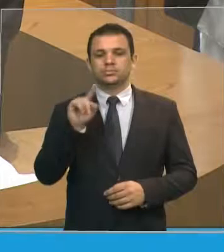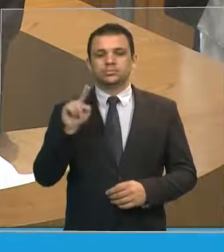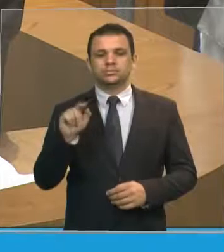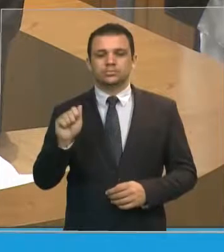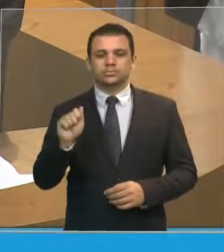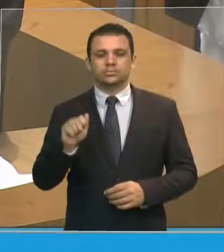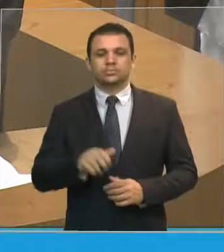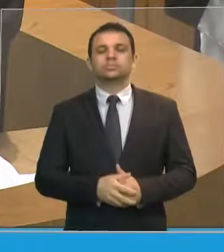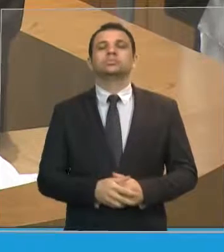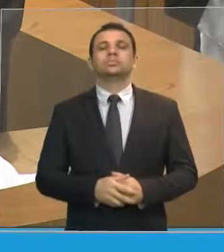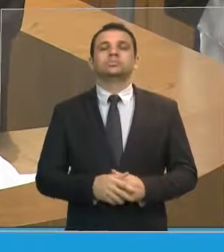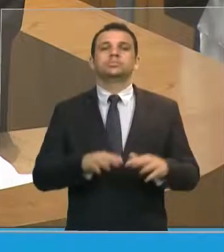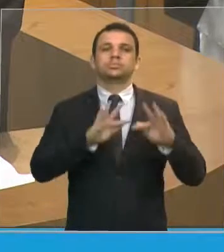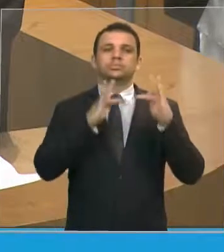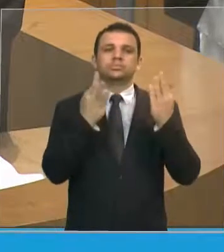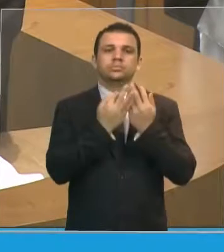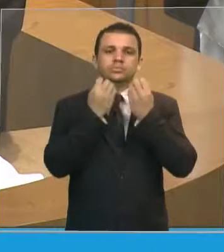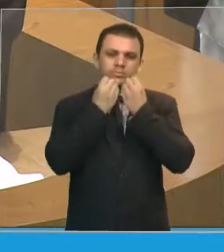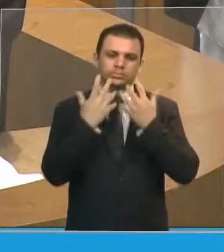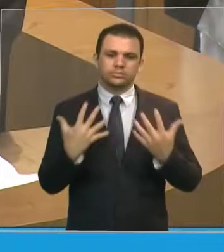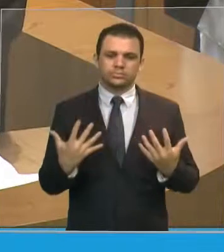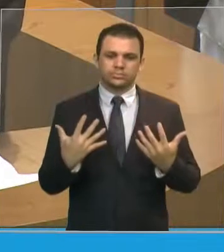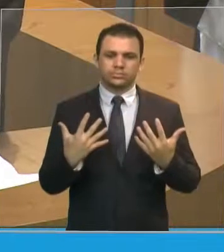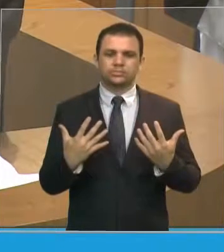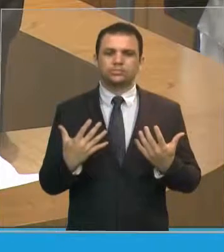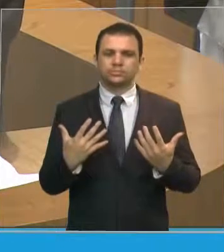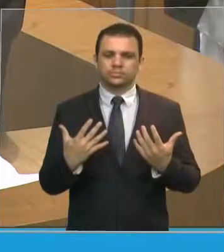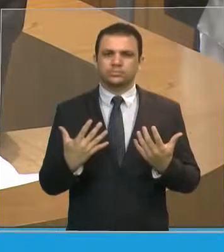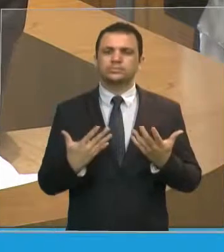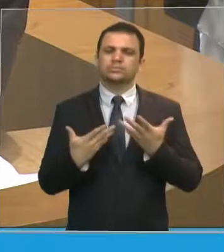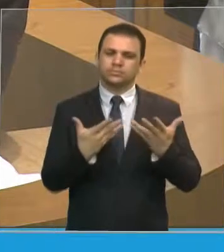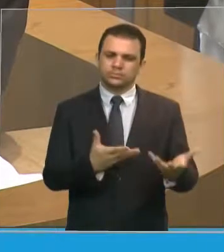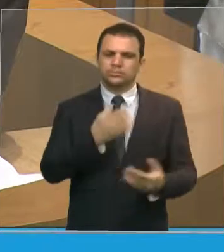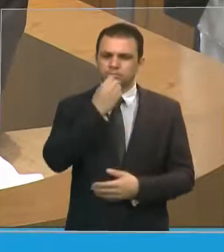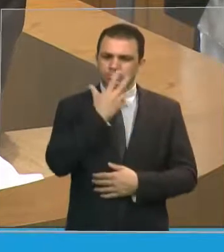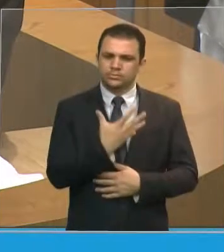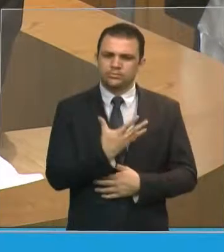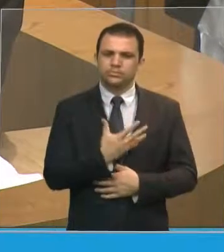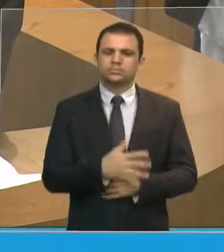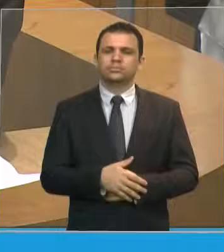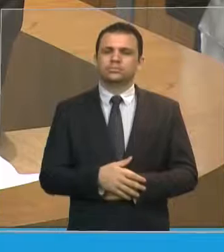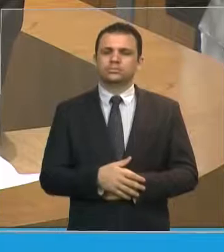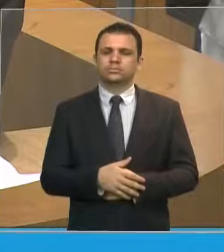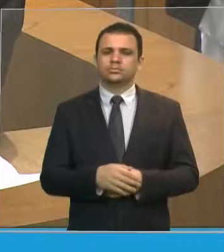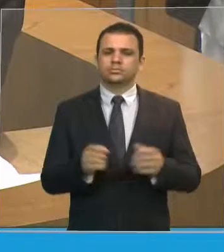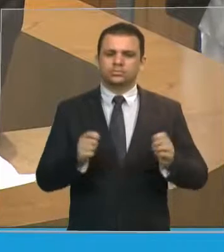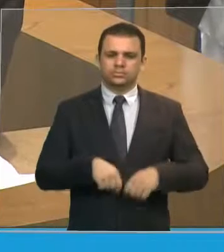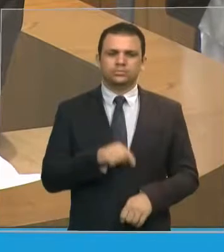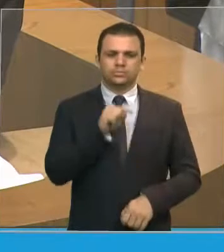uma família maravilhosa, acolhedora. Dalete está ali,